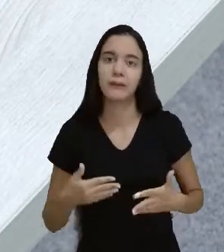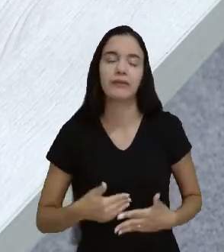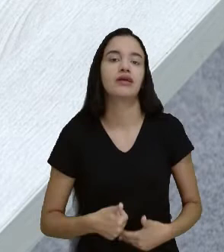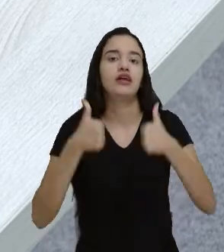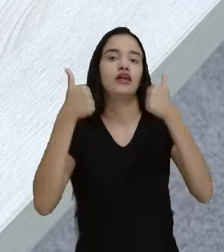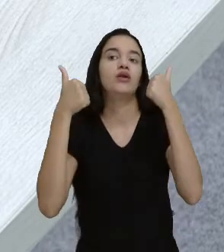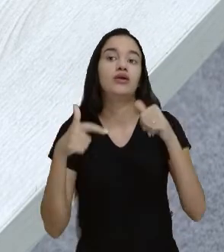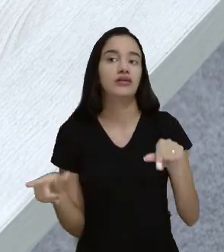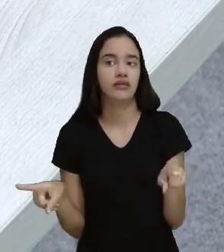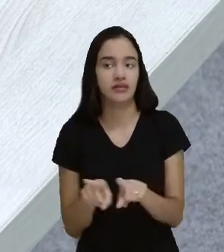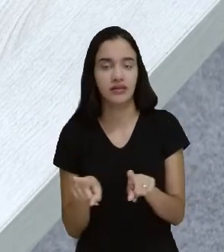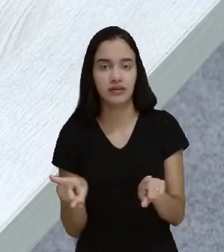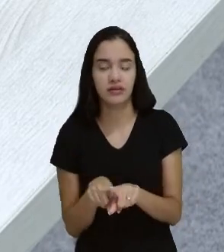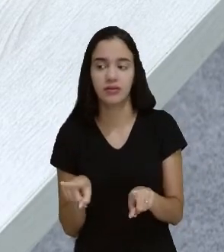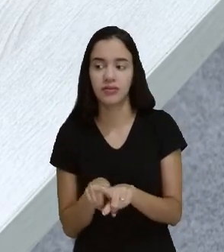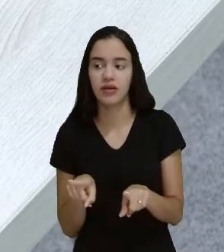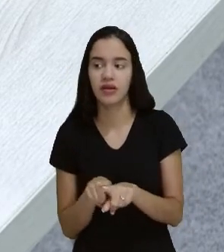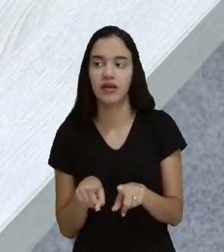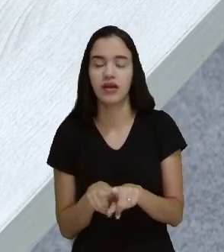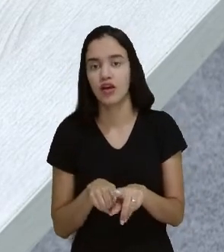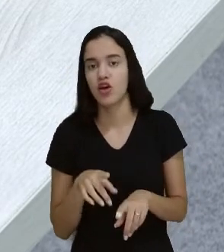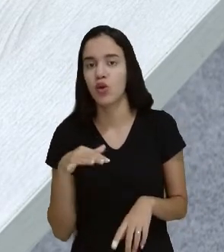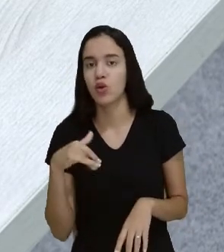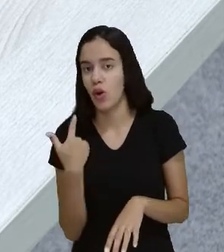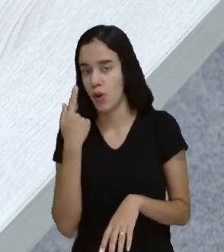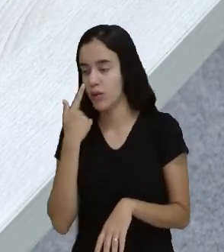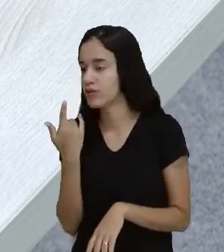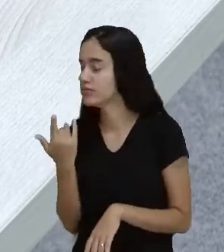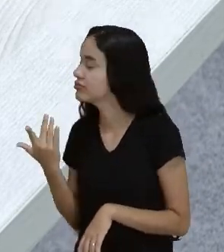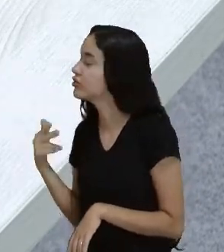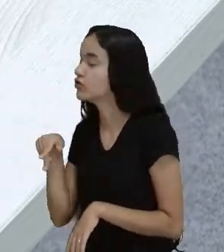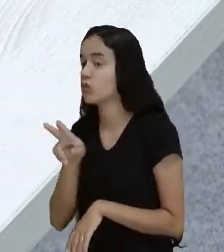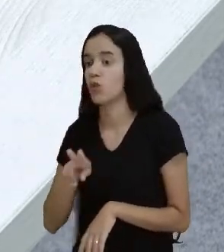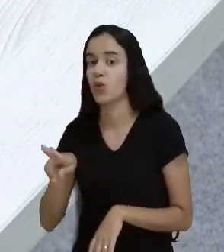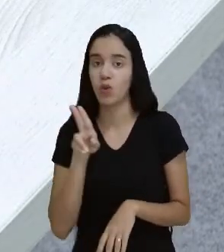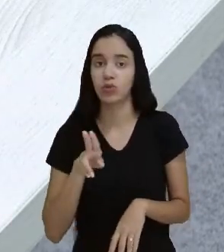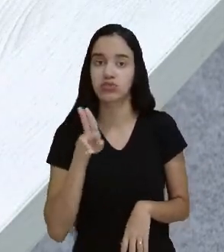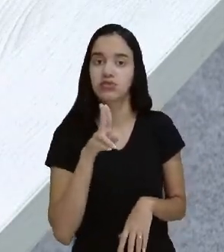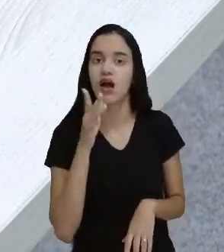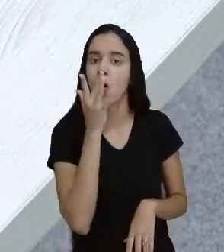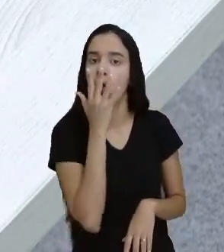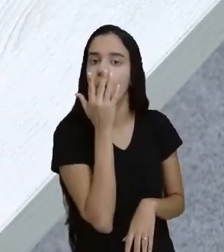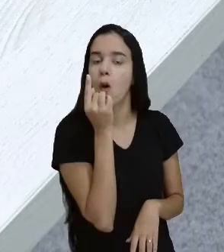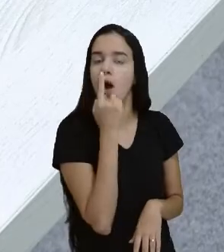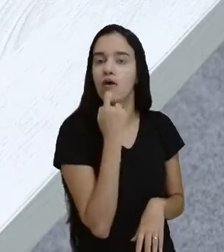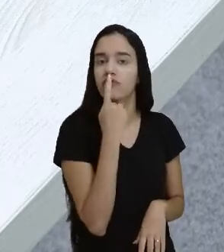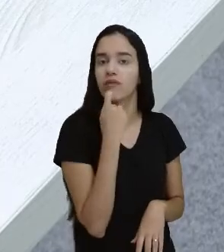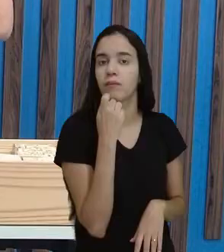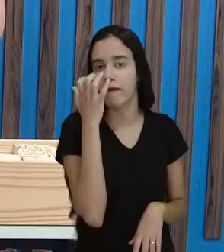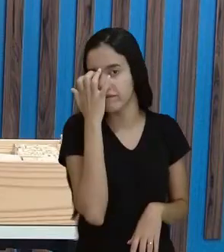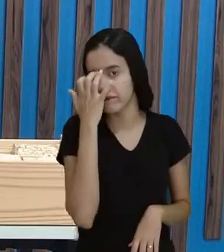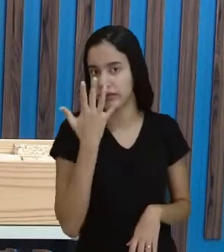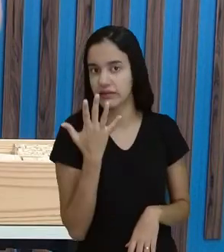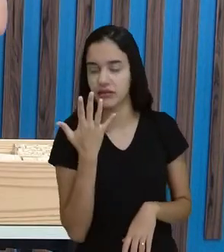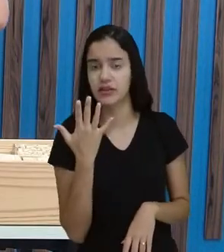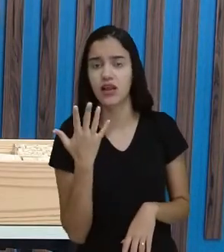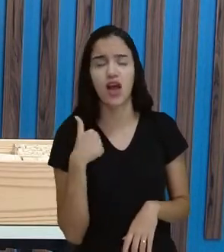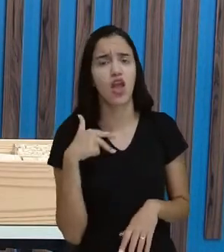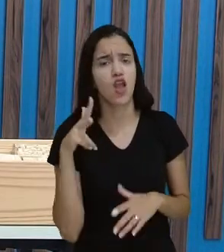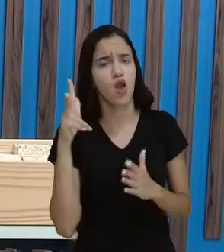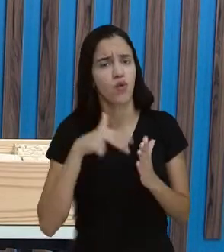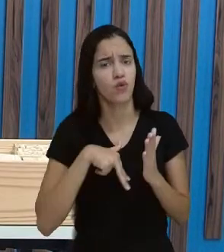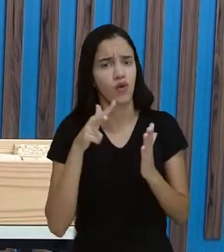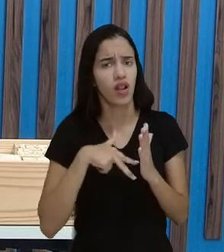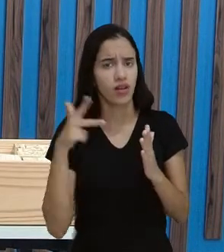trouxe também aqui uns pilotos aqui coloridos. Eu vou usar o hidrocor vermelho para facilitar. Então, vou ler novamente a